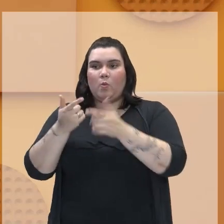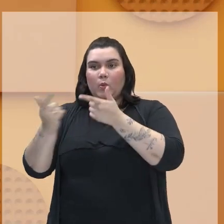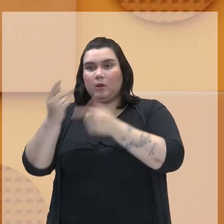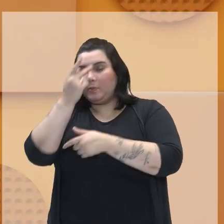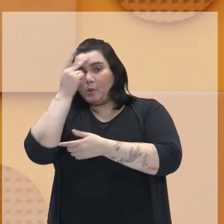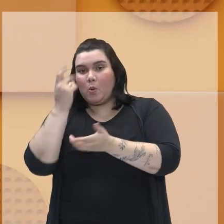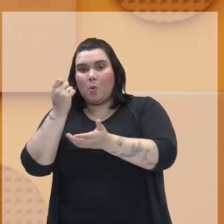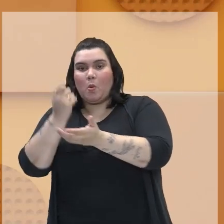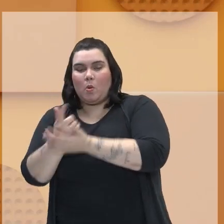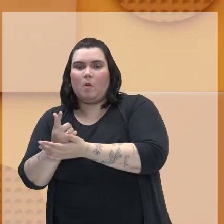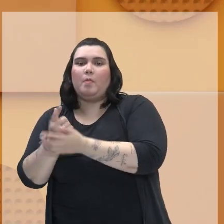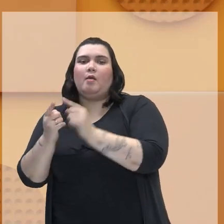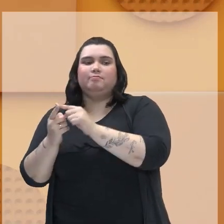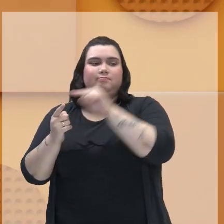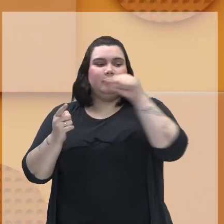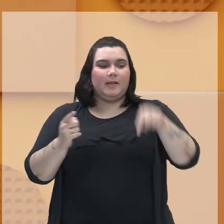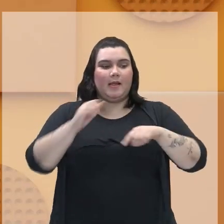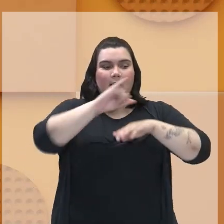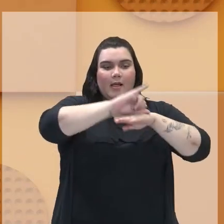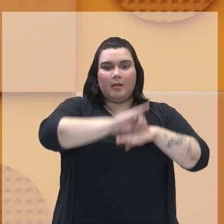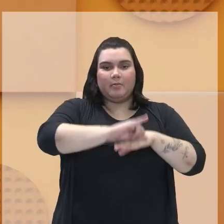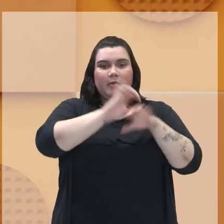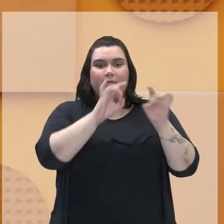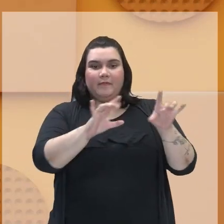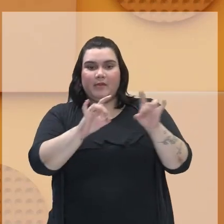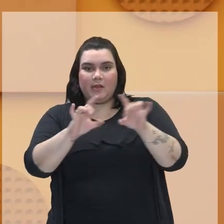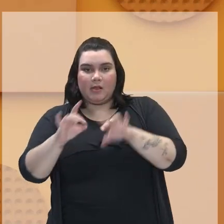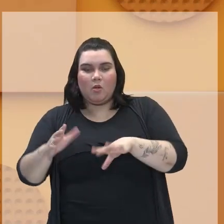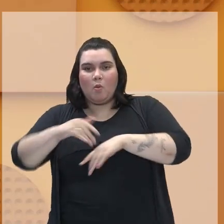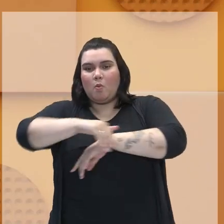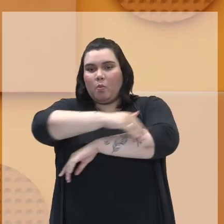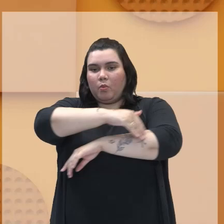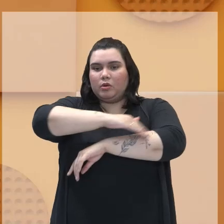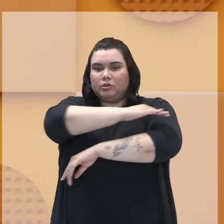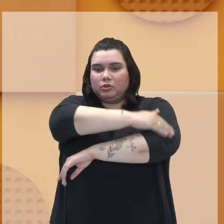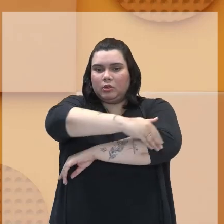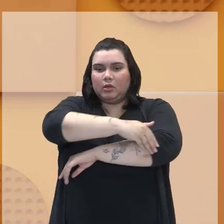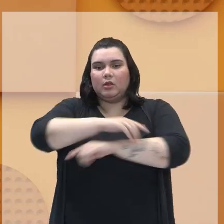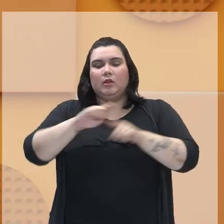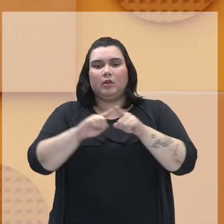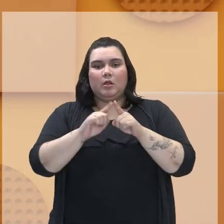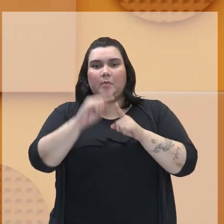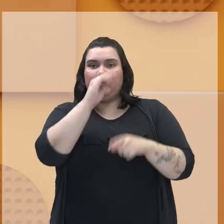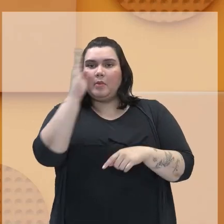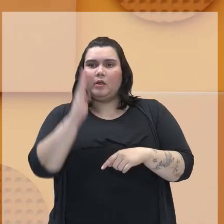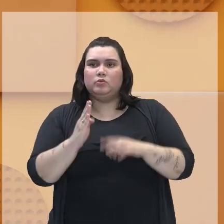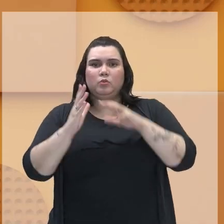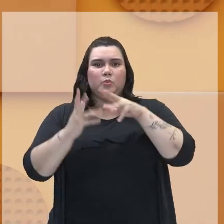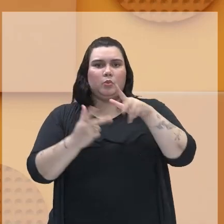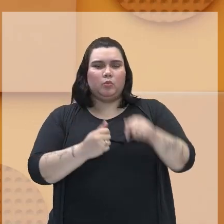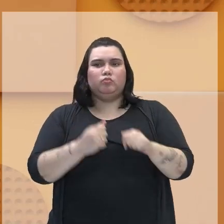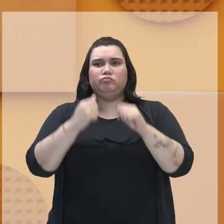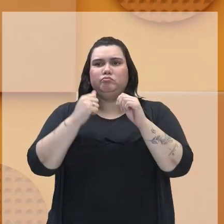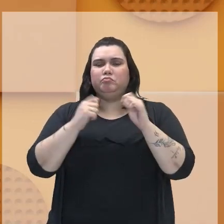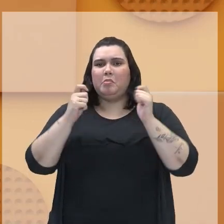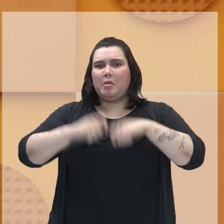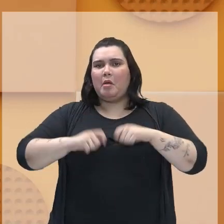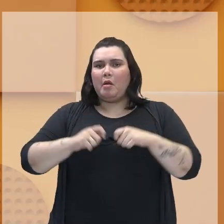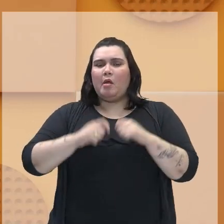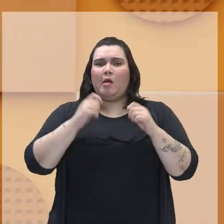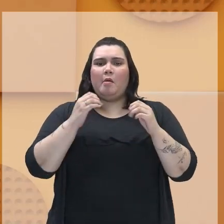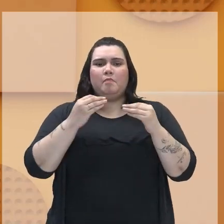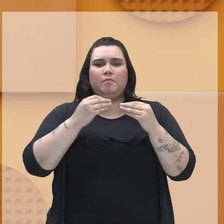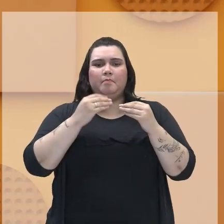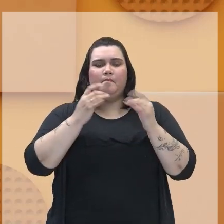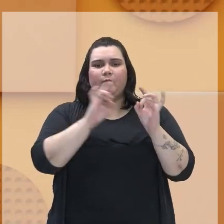vendidas aqui, né? Tanto não, são vendidas nas esquinas de rua, como também são enviadas para fora do Brasil. Ou seja, não é só de